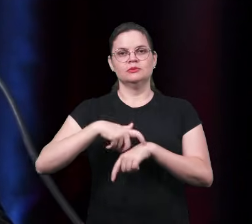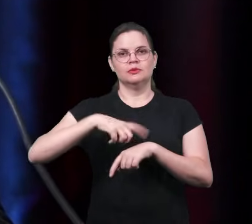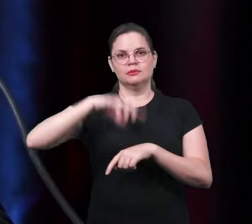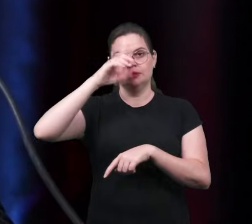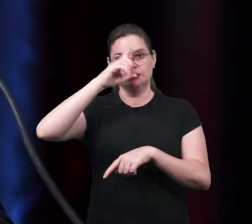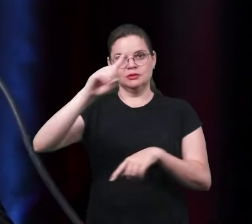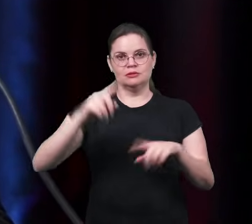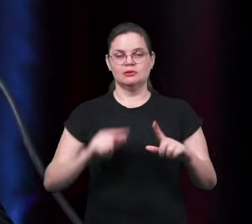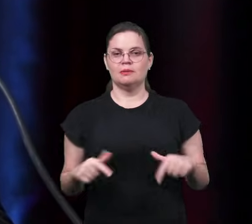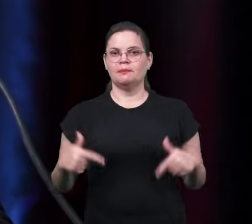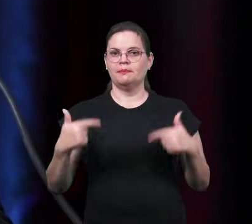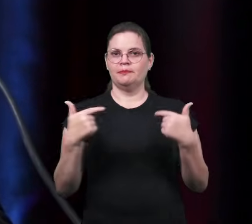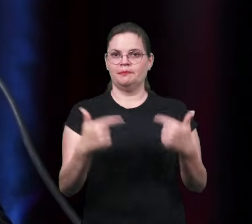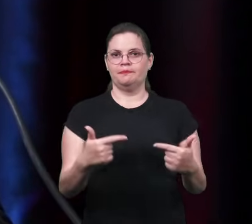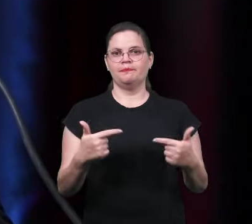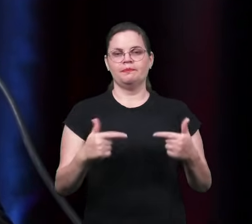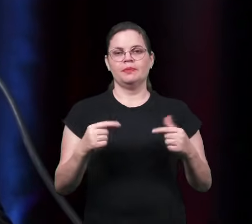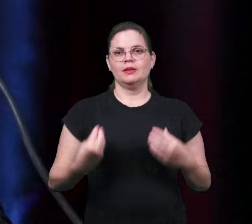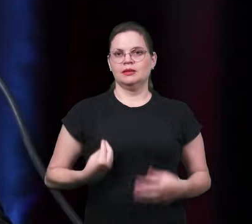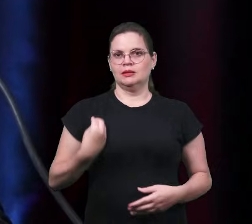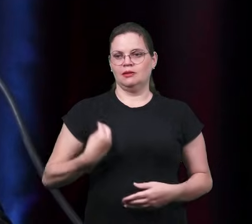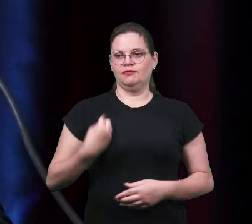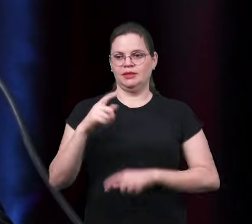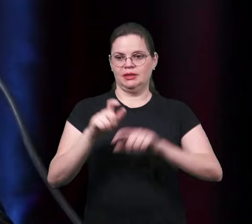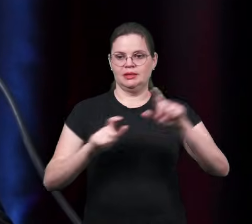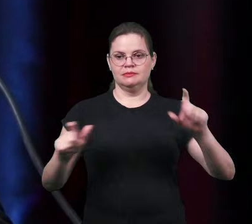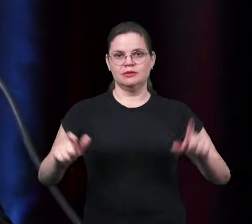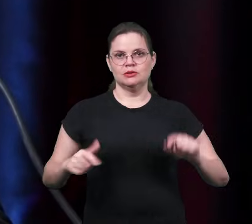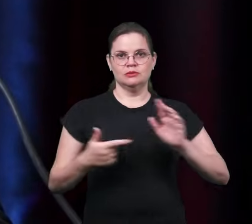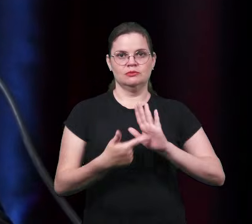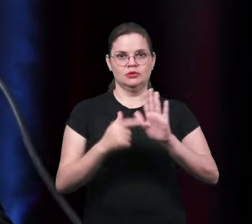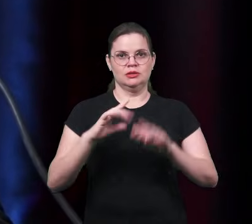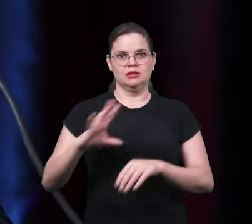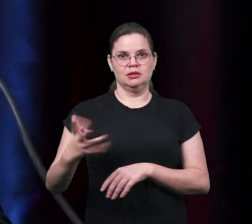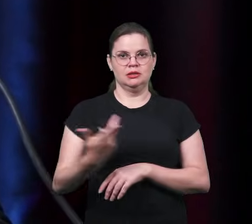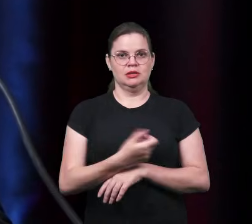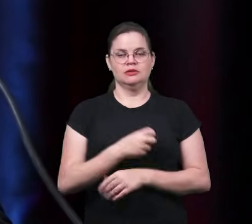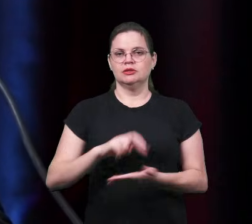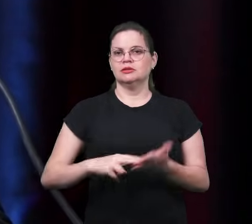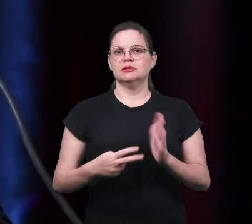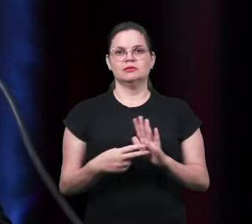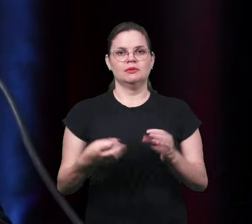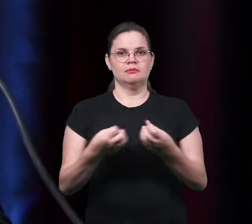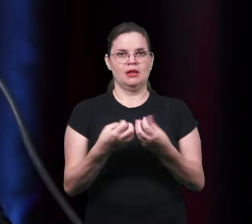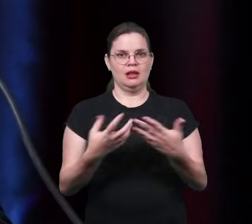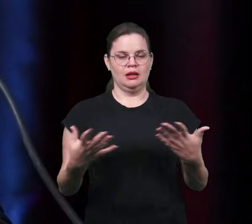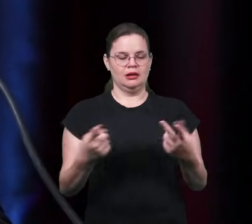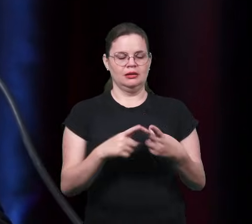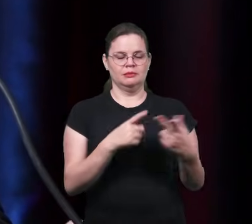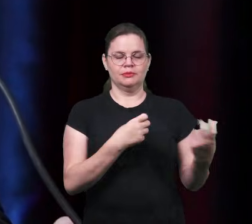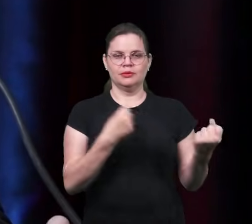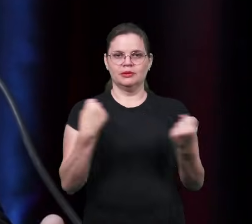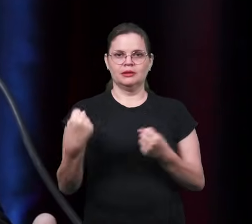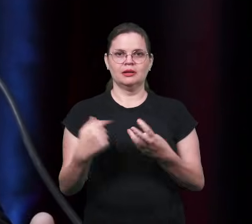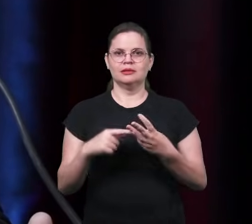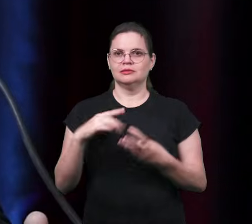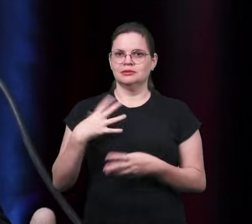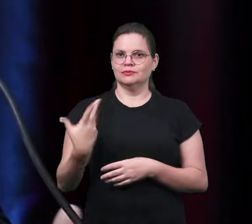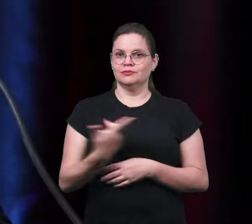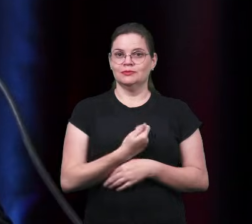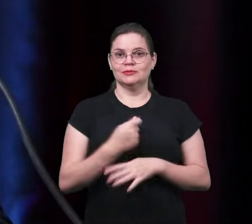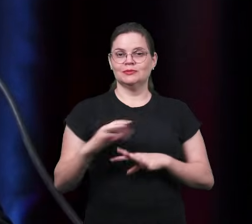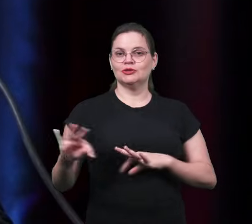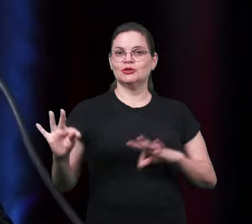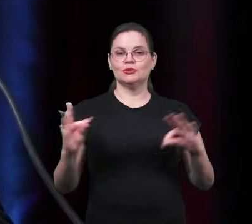do homem, a obra de salvação, é uma obra de milagres, de poder, de salvação, de uma